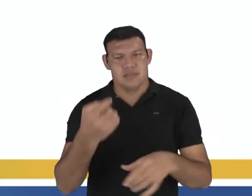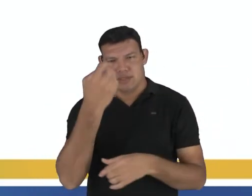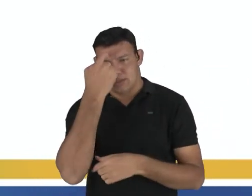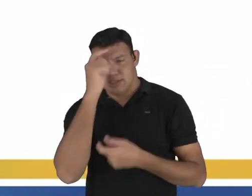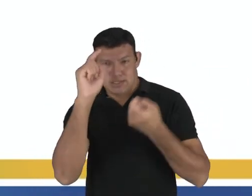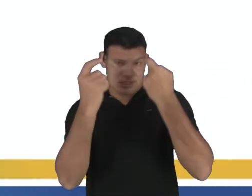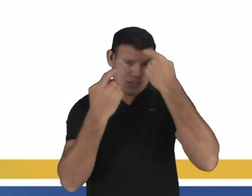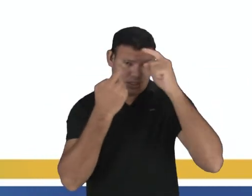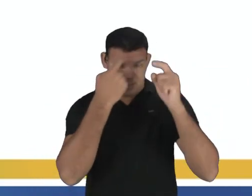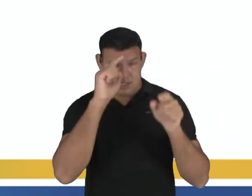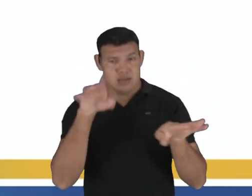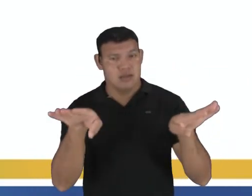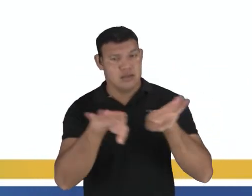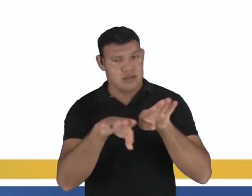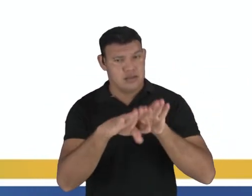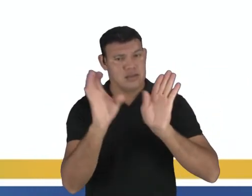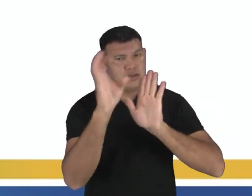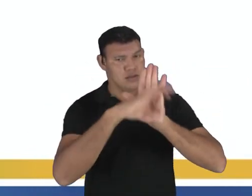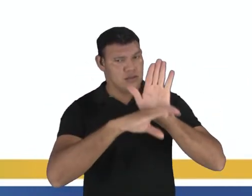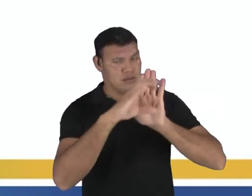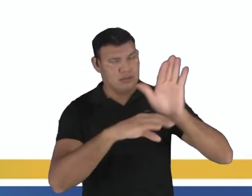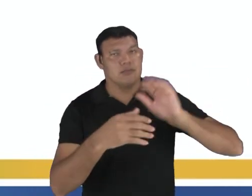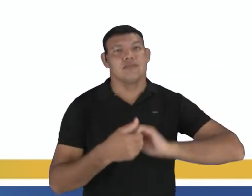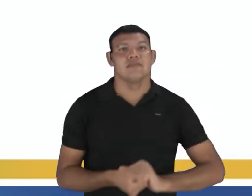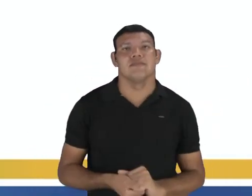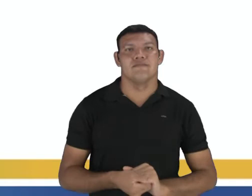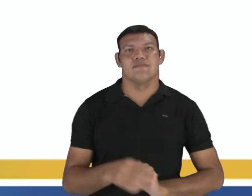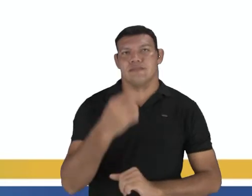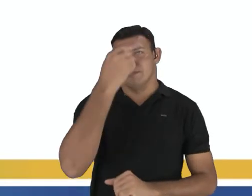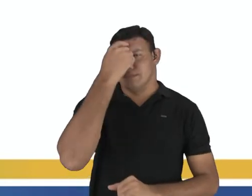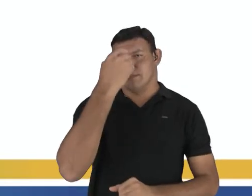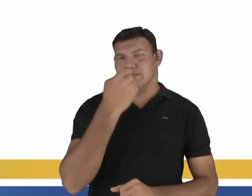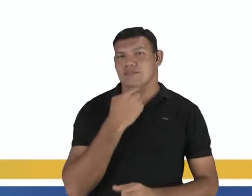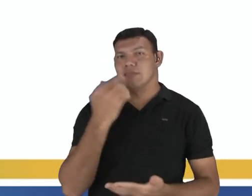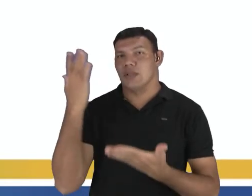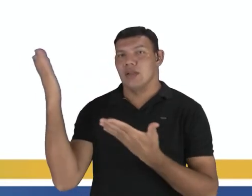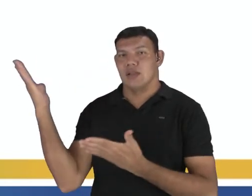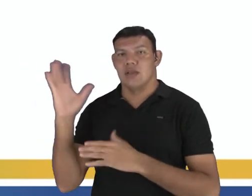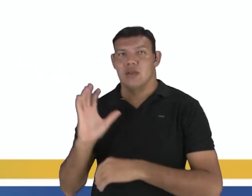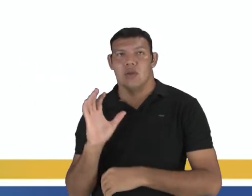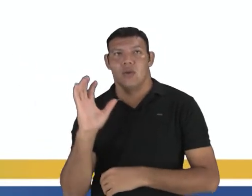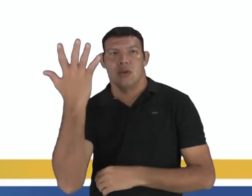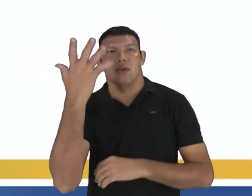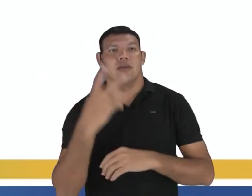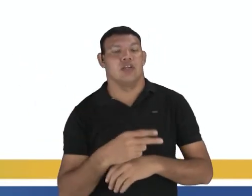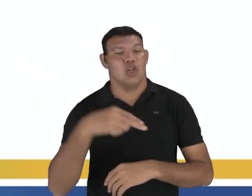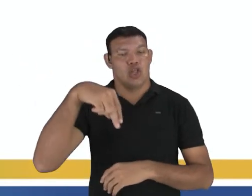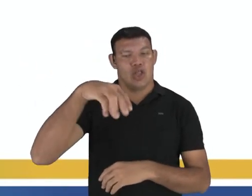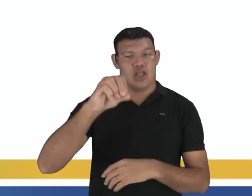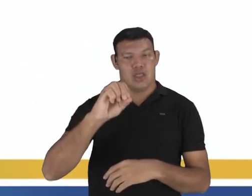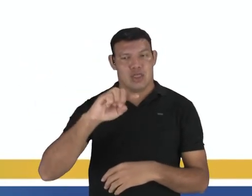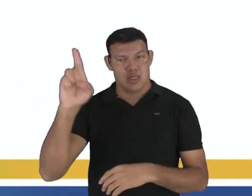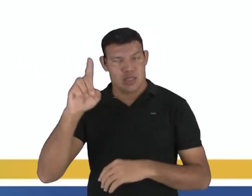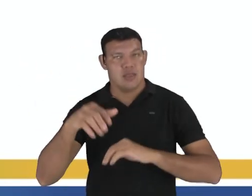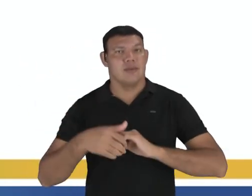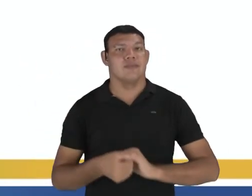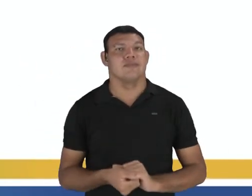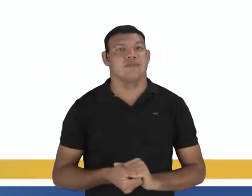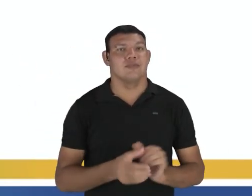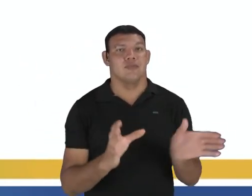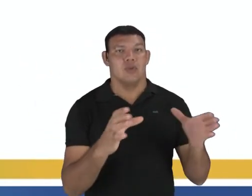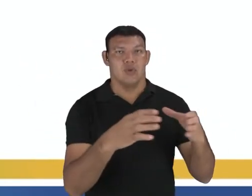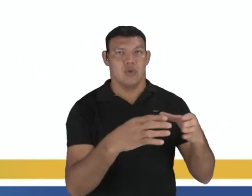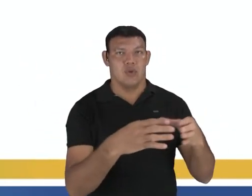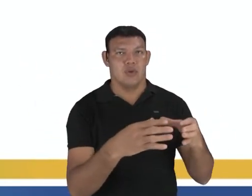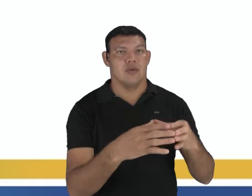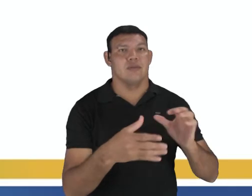e conceitos. E aí nós vemos uma fotografia, que é uma cena do espetáculo Nó, uma